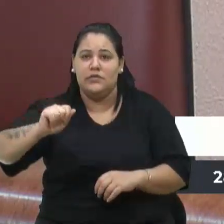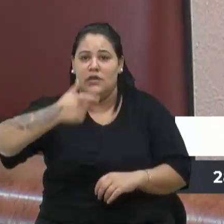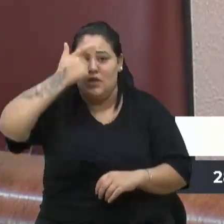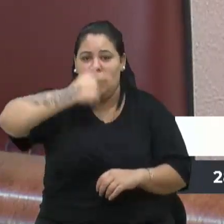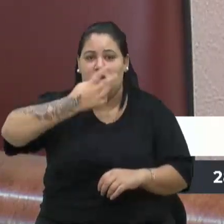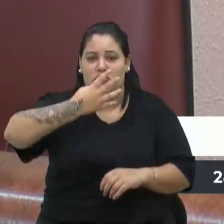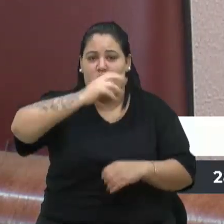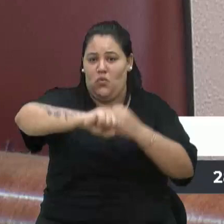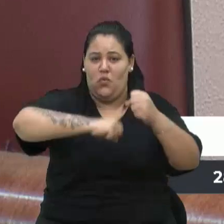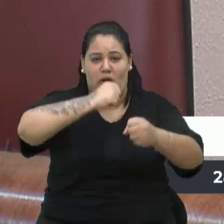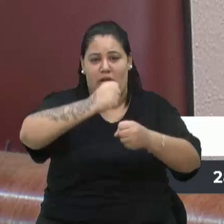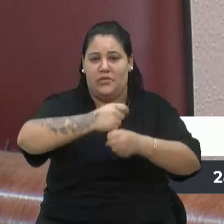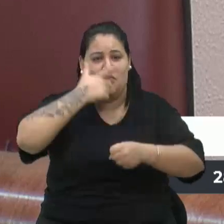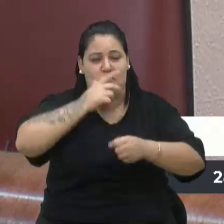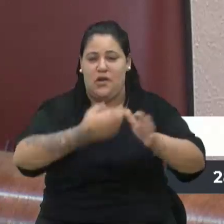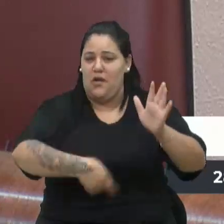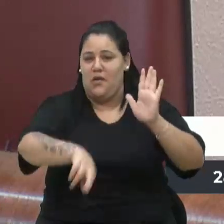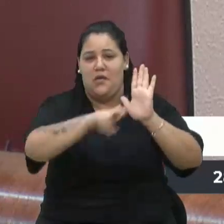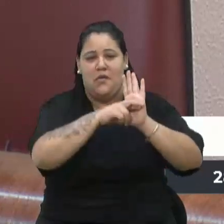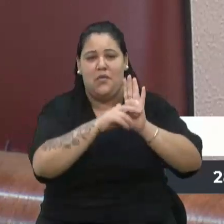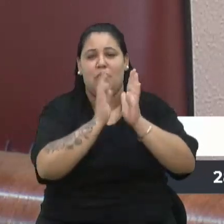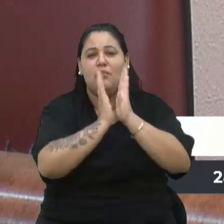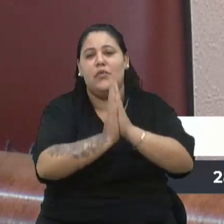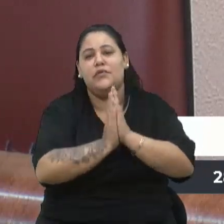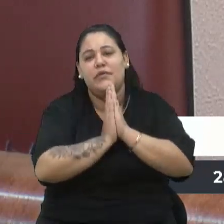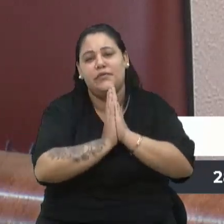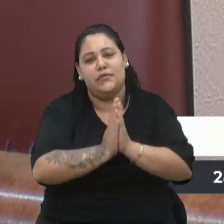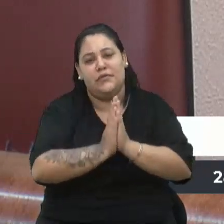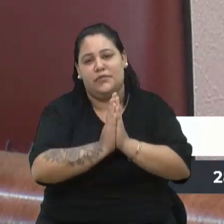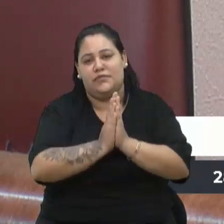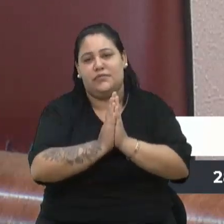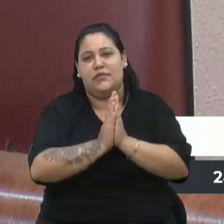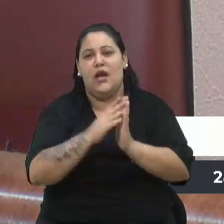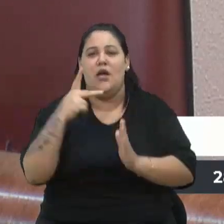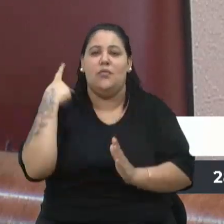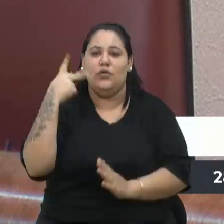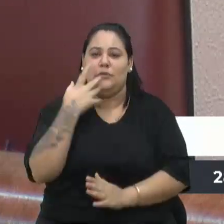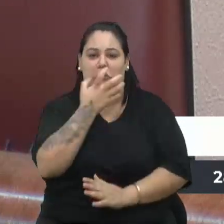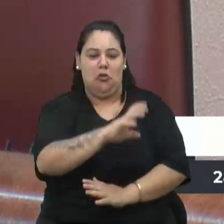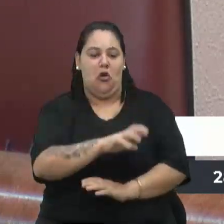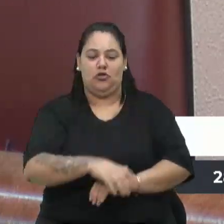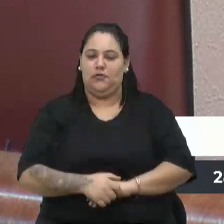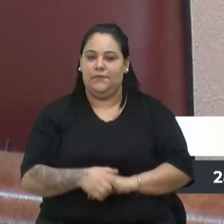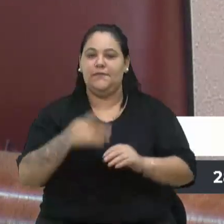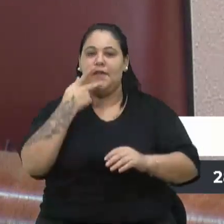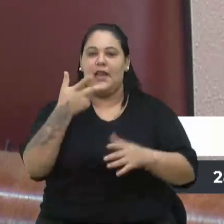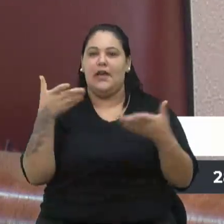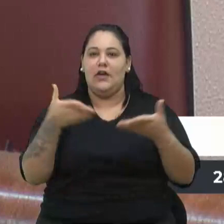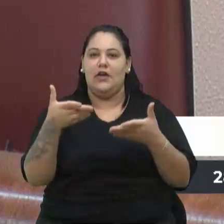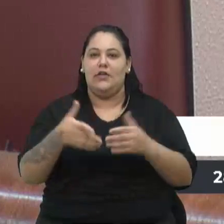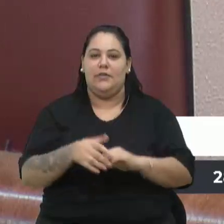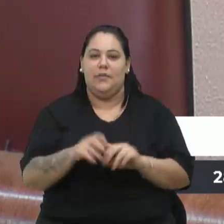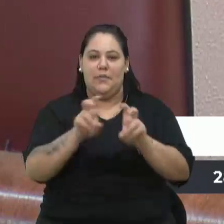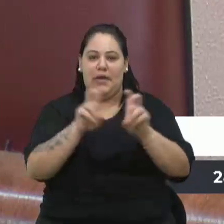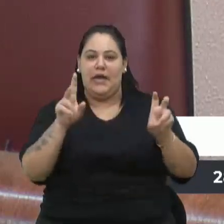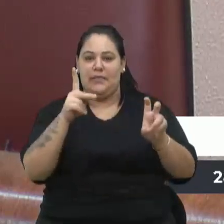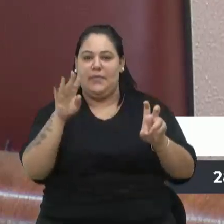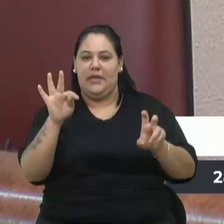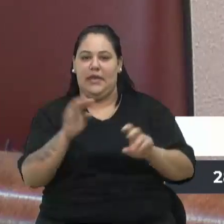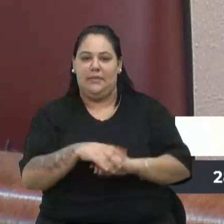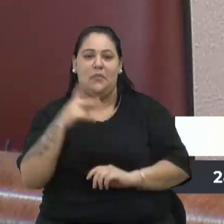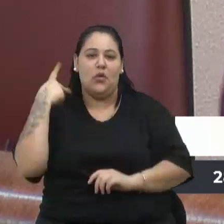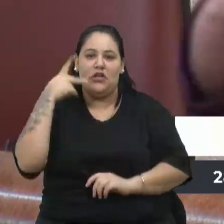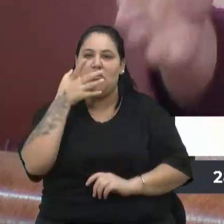nós íamos recuperar. Por favor, gente. Aí, política do ódio. Falaram agora. Bancada do PT. Política do